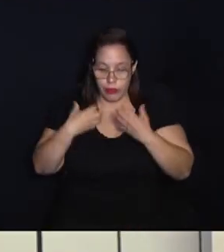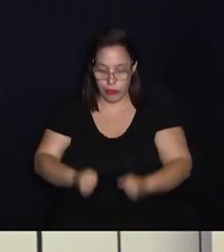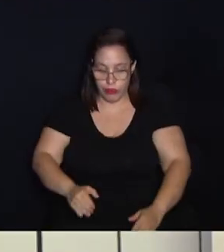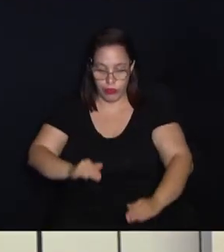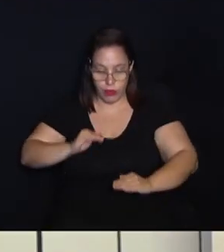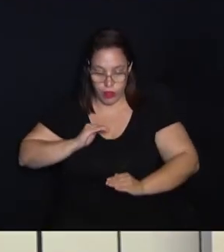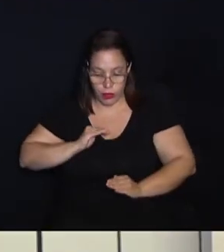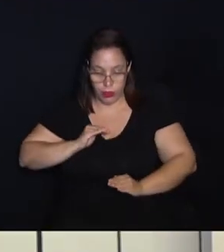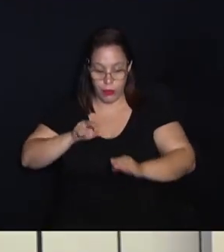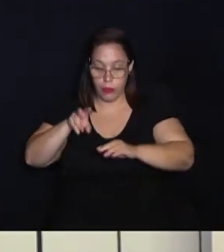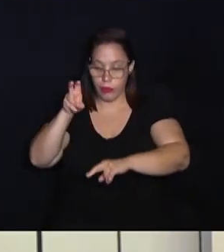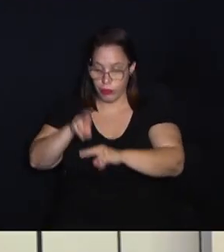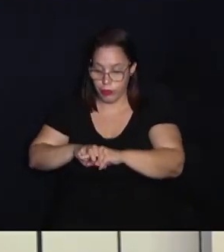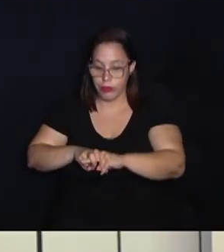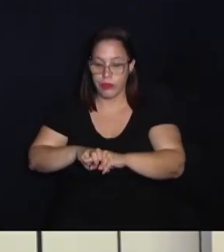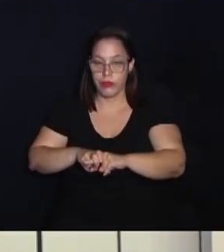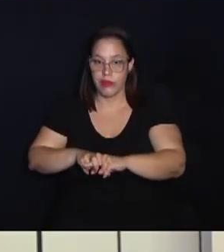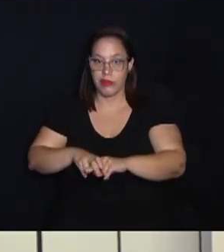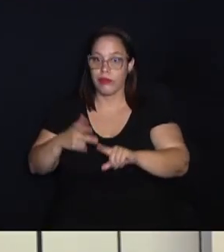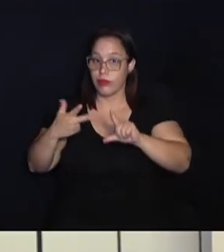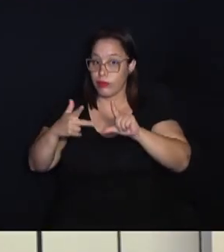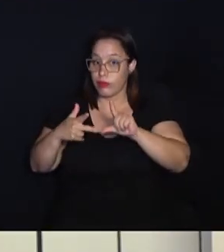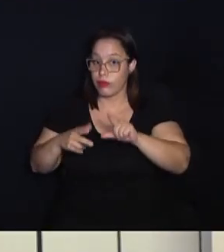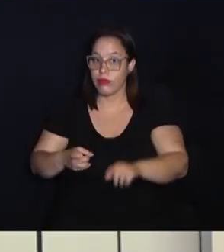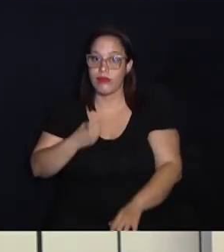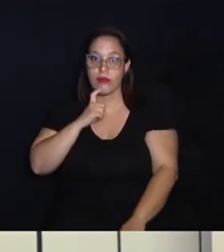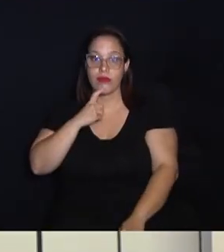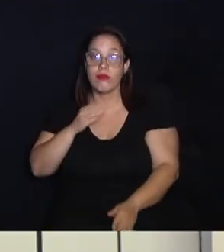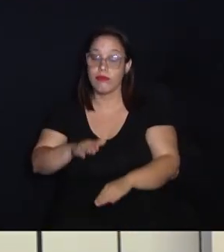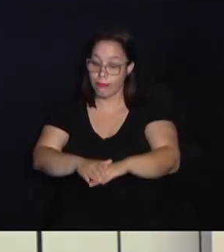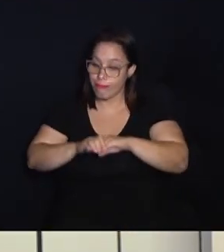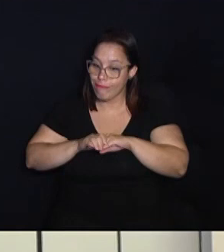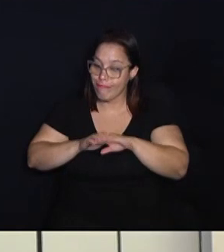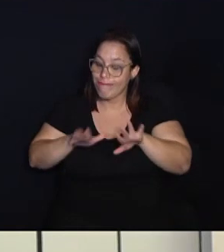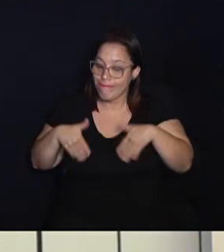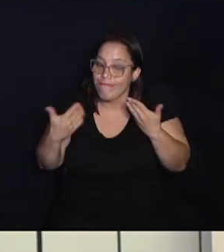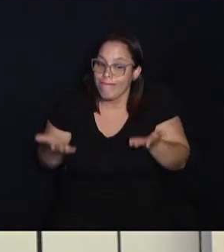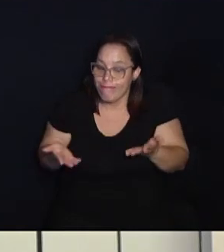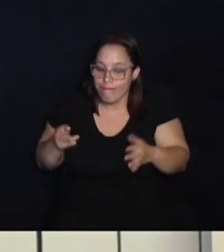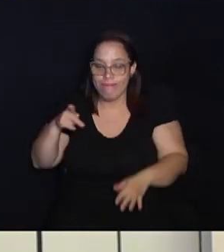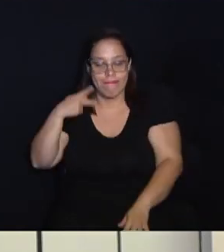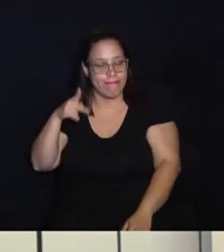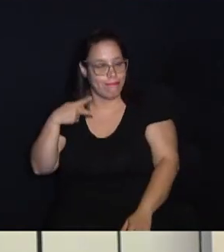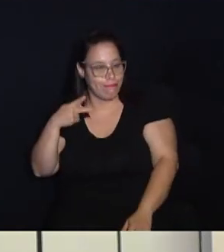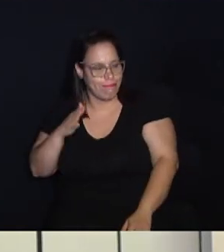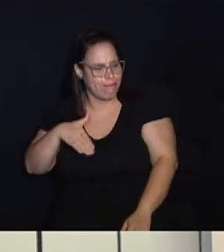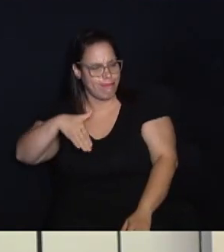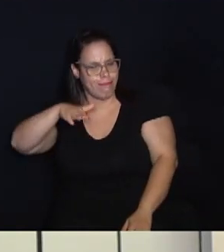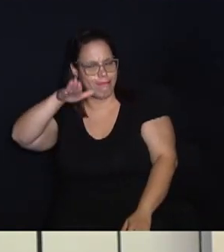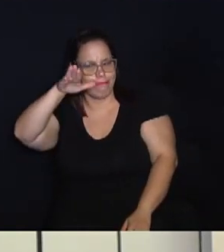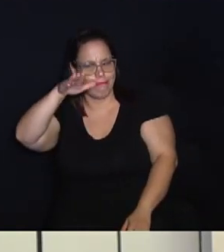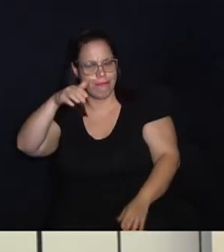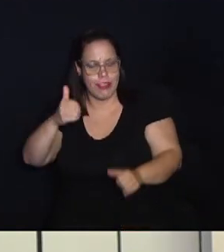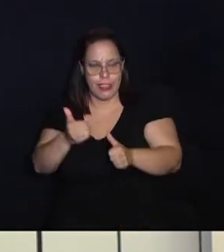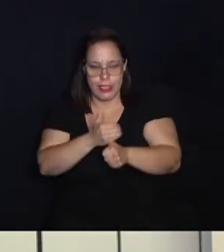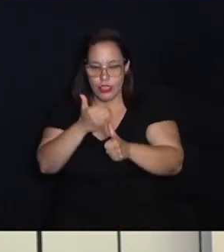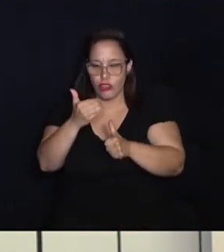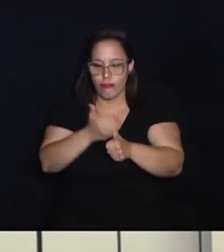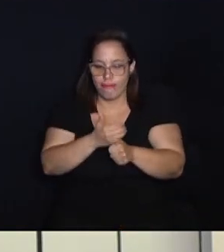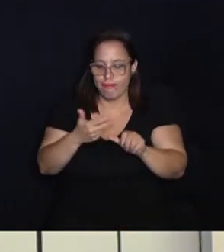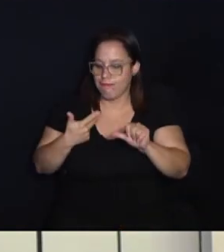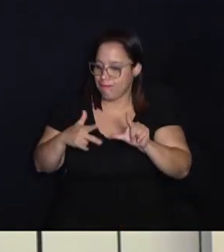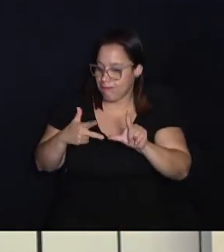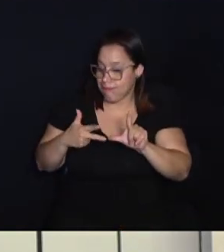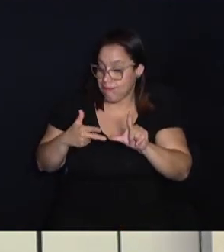de uma cadeira aqui no Legislativo Campineiro. E com isso, se tornou o parlamentar com mais mandatos no Legislativo aqui